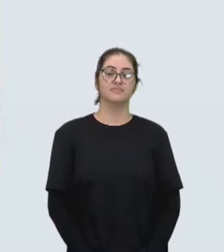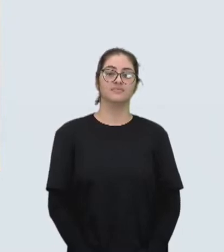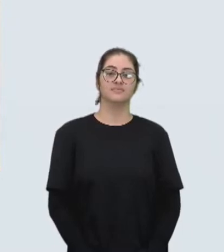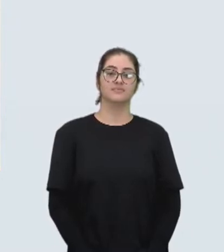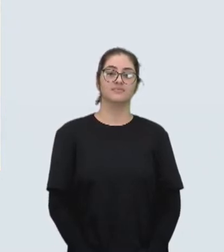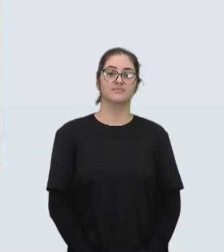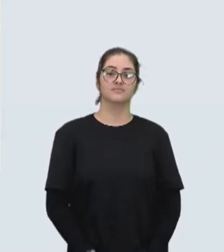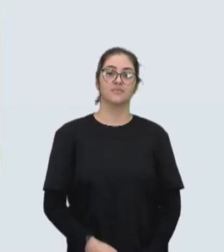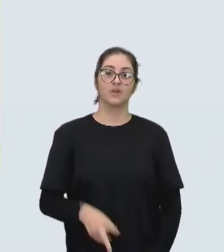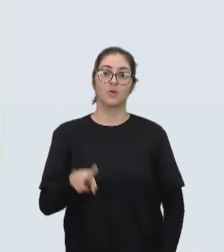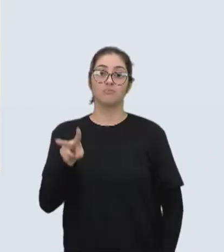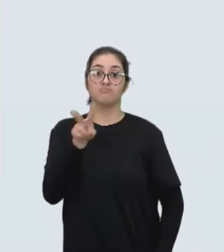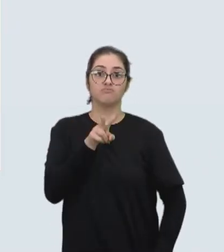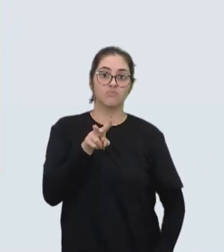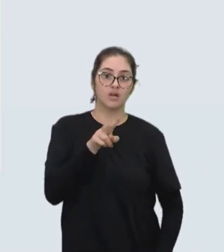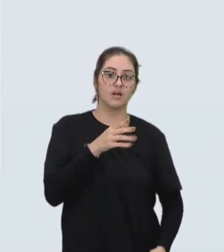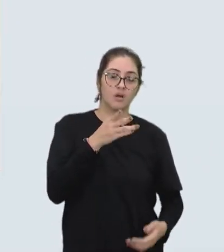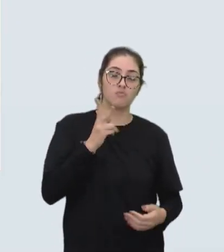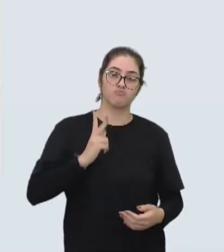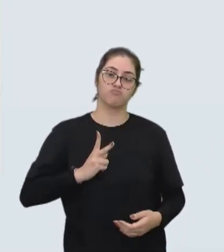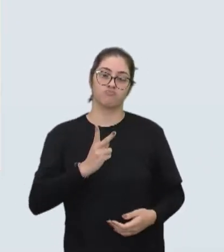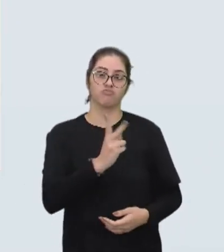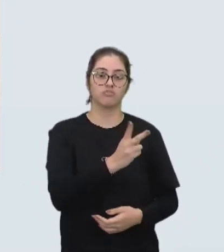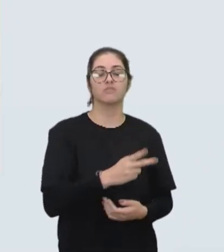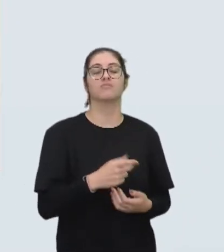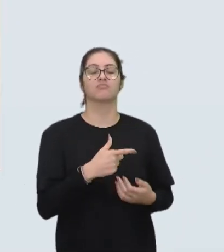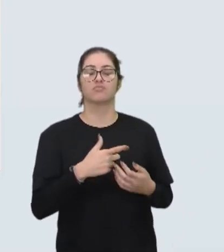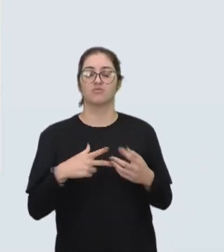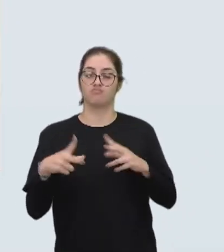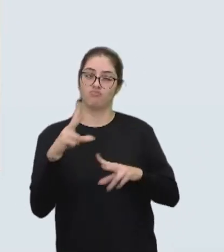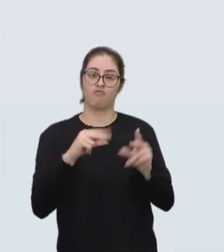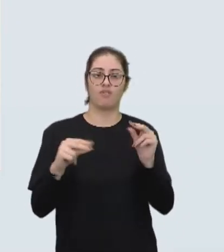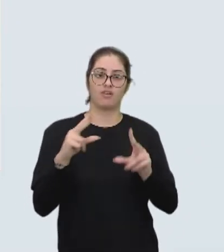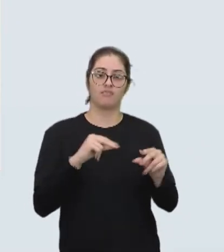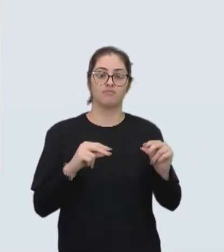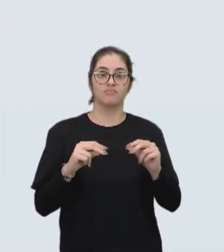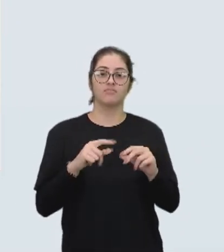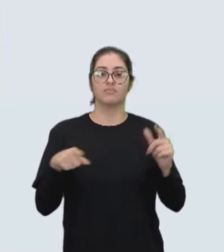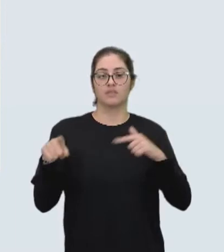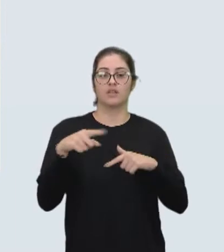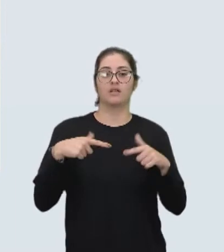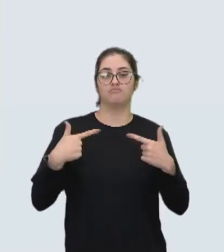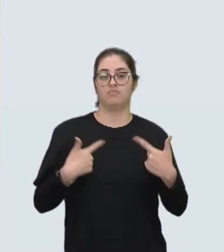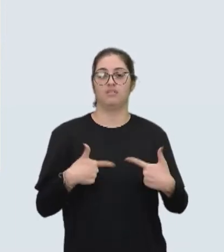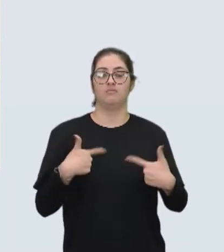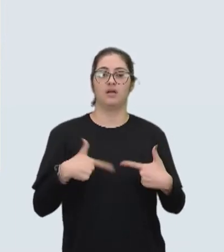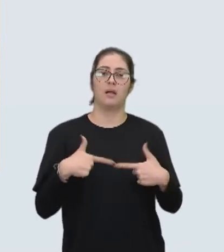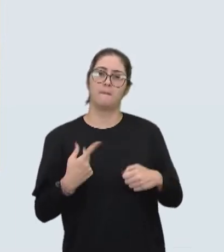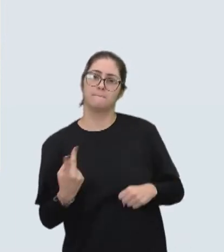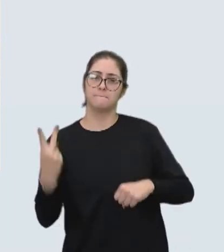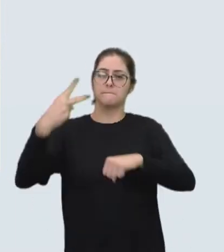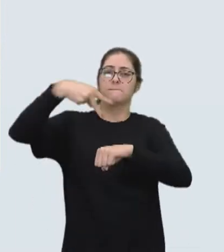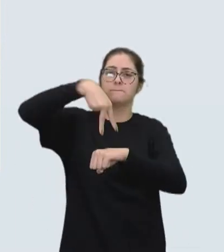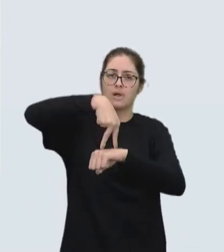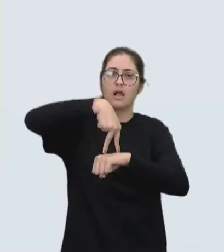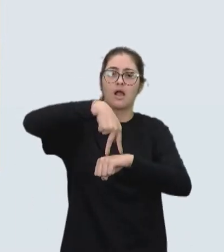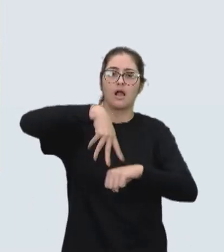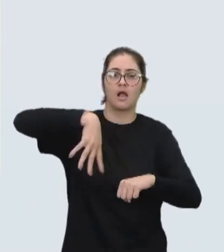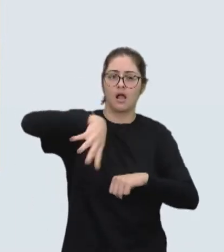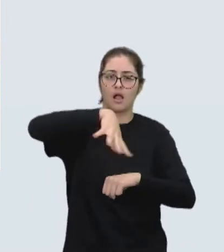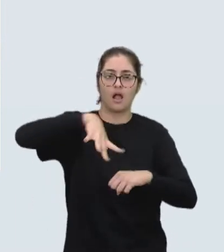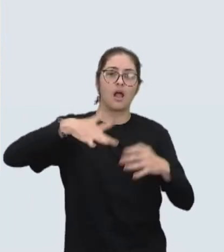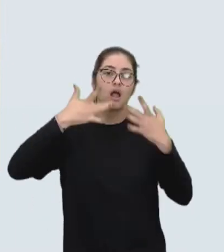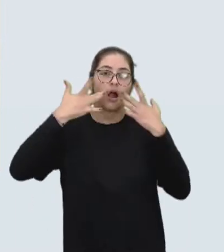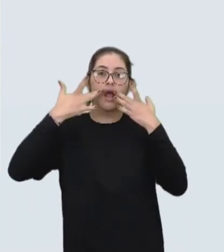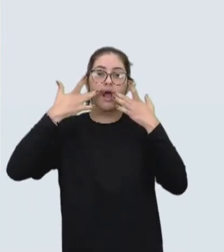Olha só, turma, dando continuidade às nossas conversas aqui com as pessoas que trabalham, desenvolvem protagonismo dentro desse espaço do